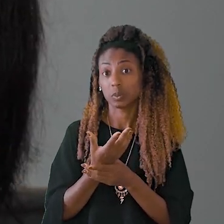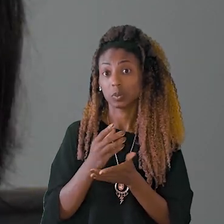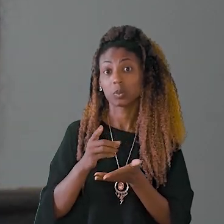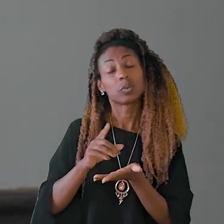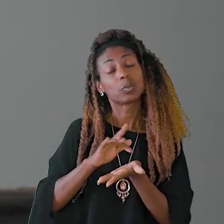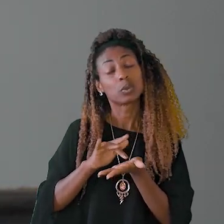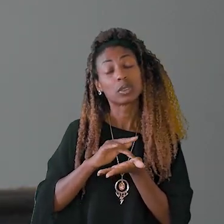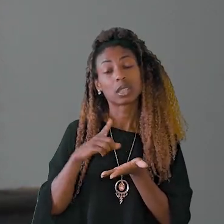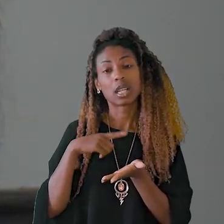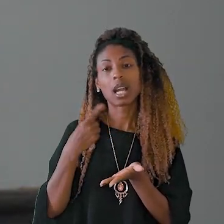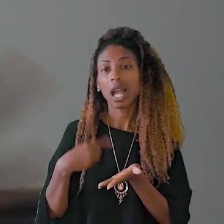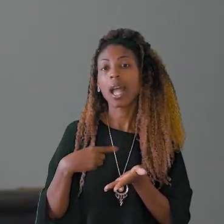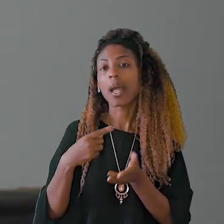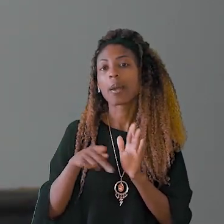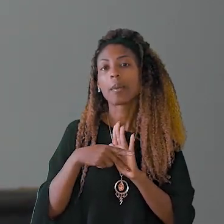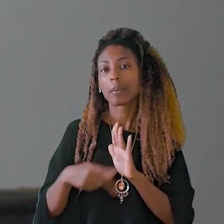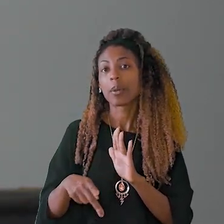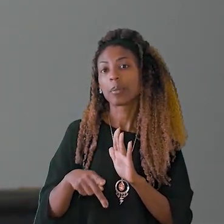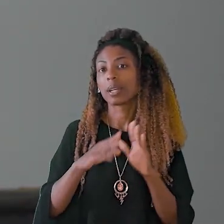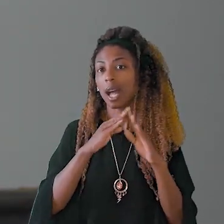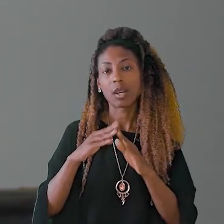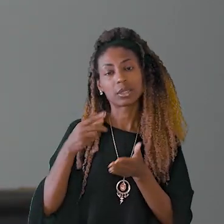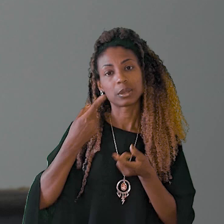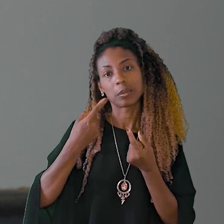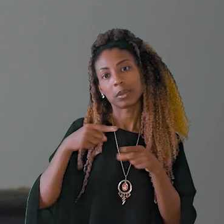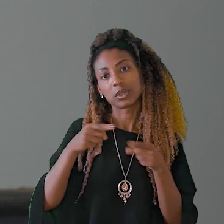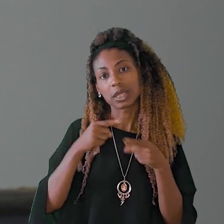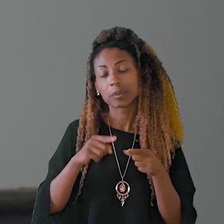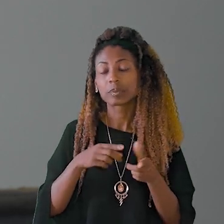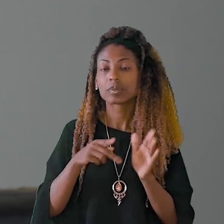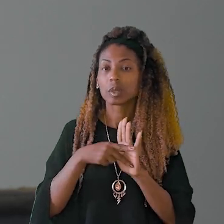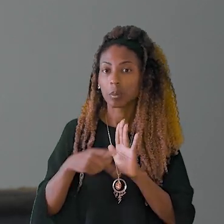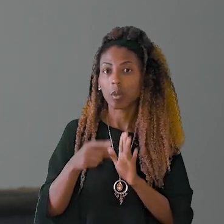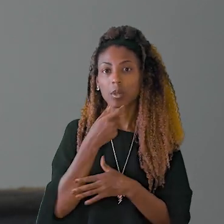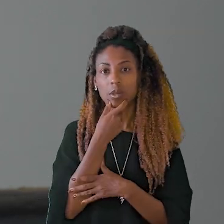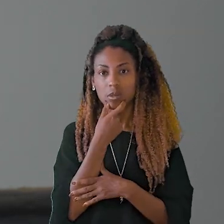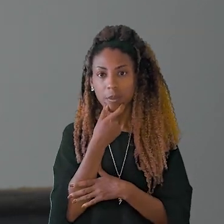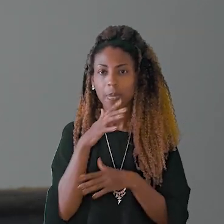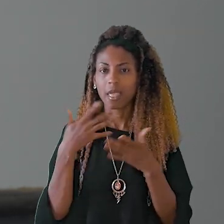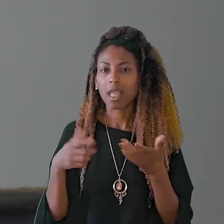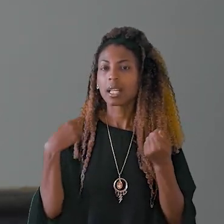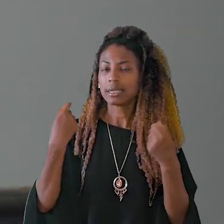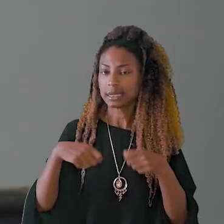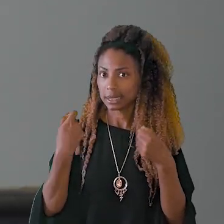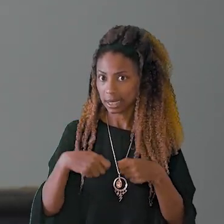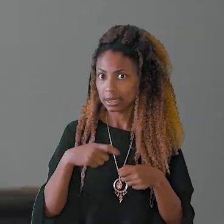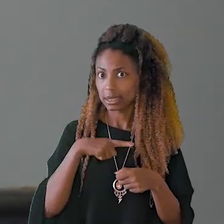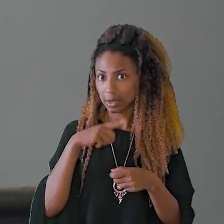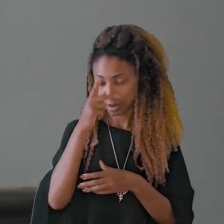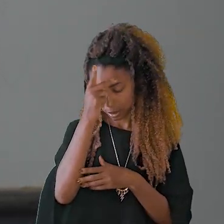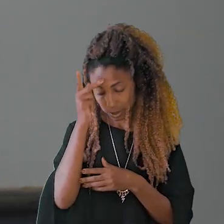Ballroom, House Music, todo esse processo. Então, tinha necessidade e era necessário ter